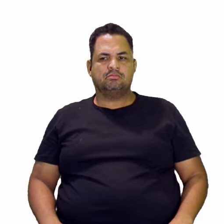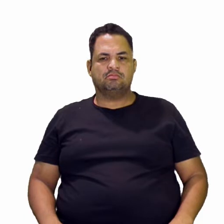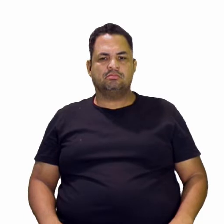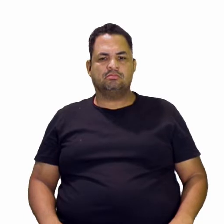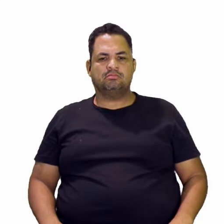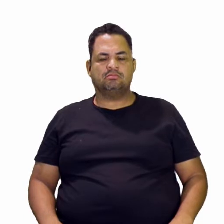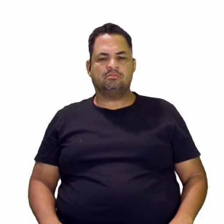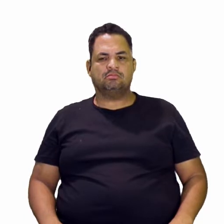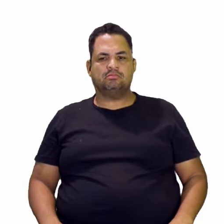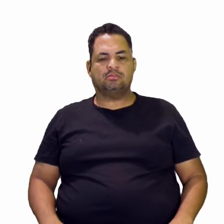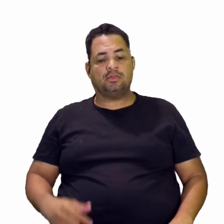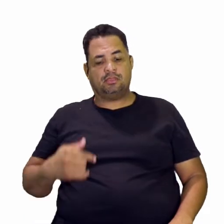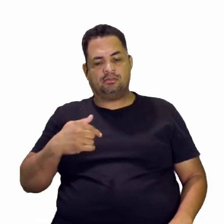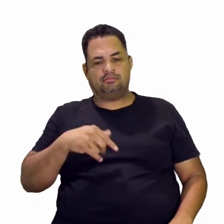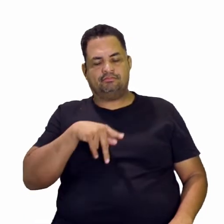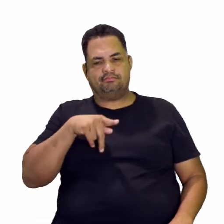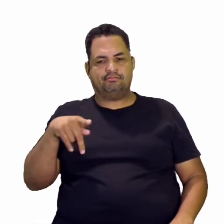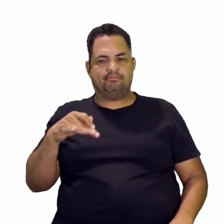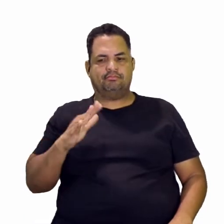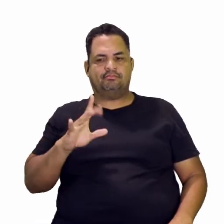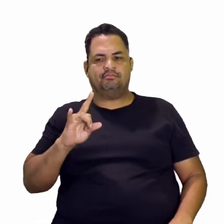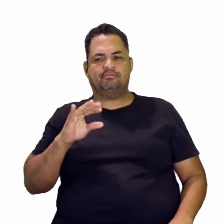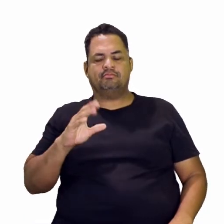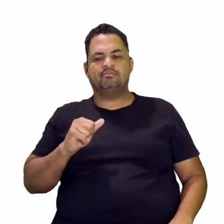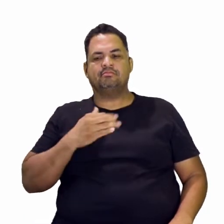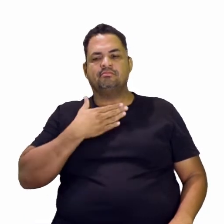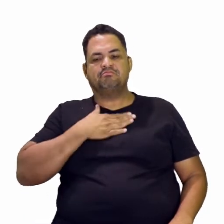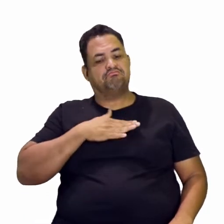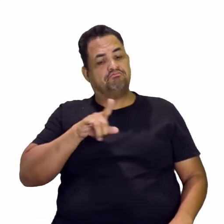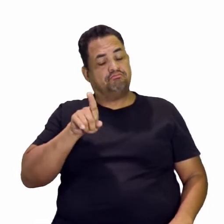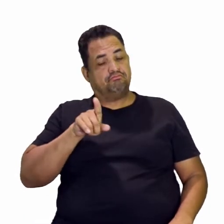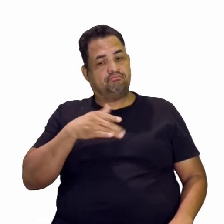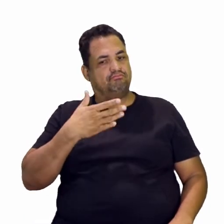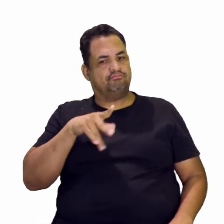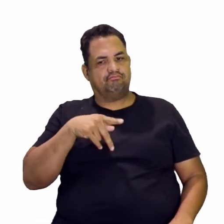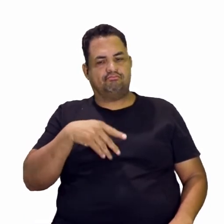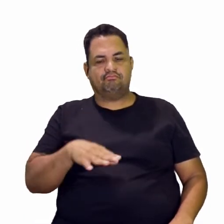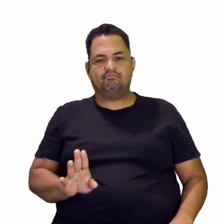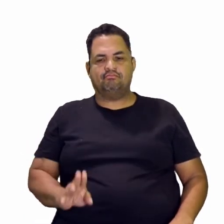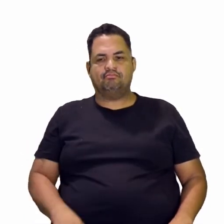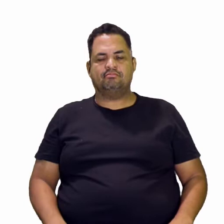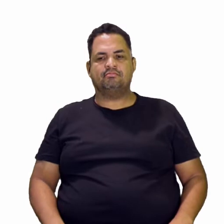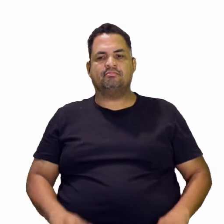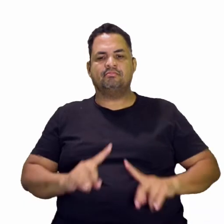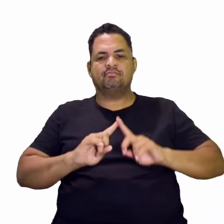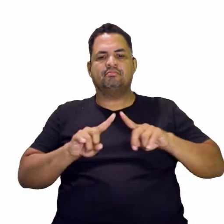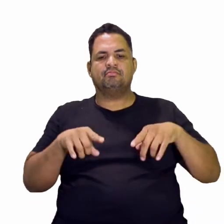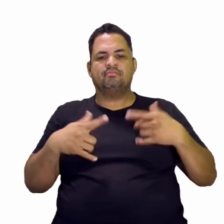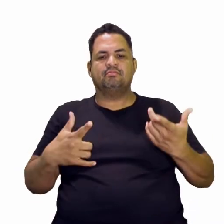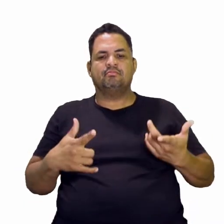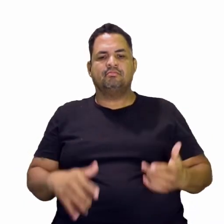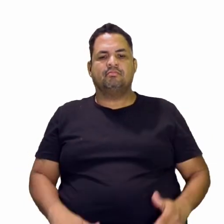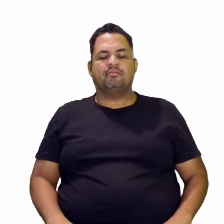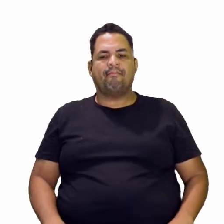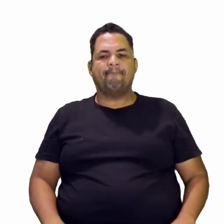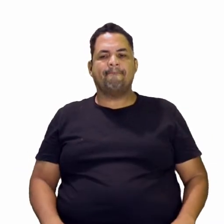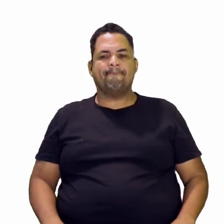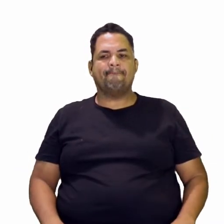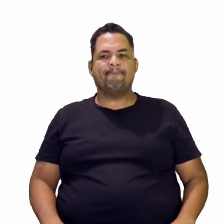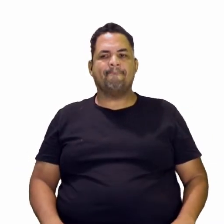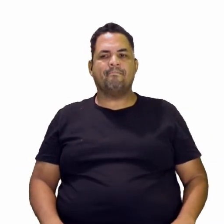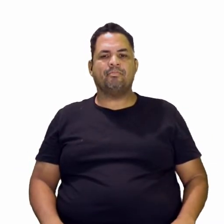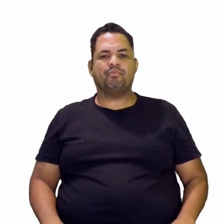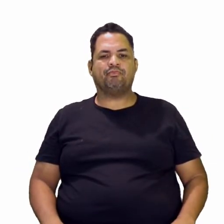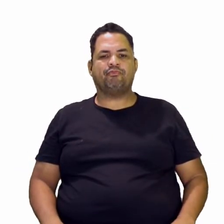feio. Eu, professora Tabita, tá? Se você gosta, fica aí, tá tudo certo, não tem problema nenhum. Mas